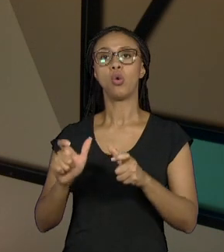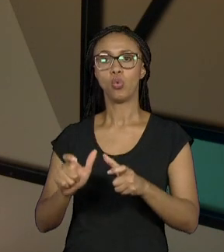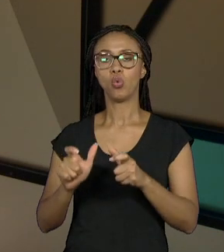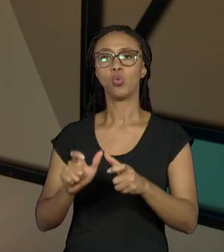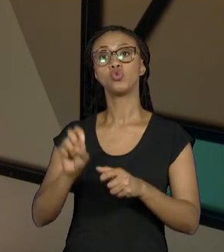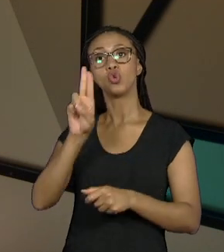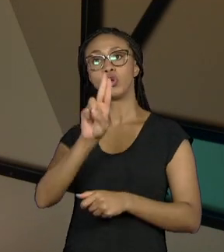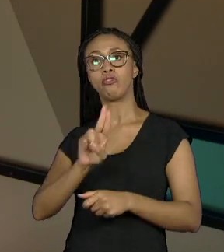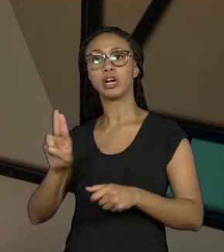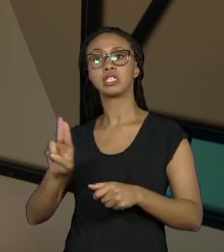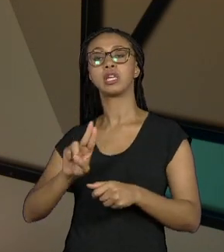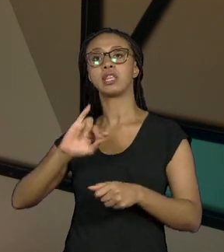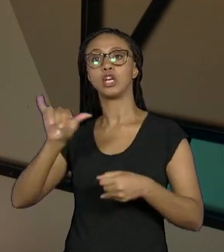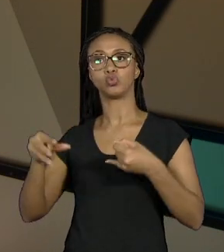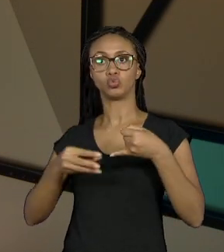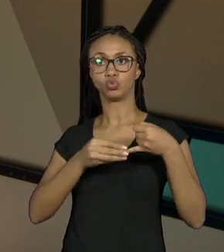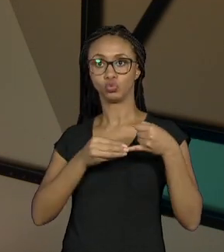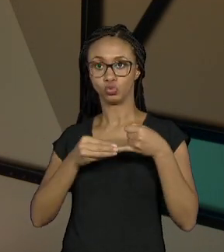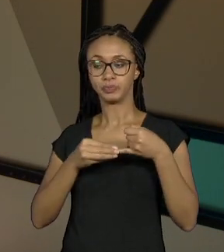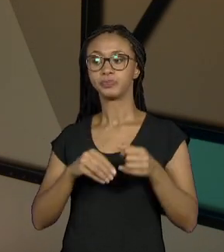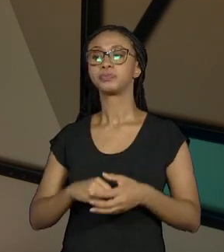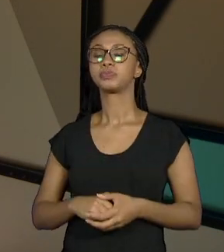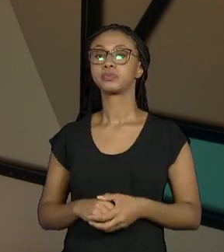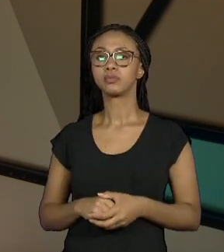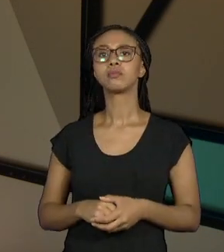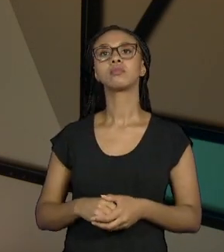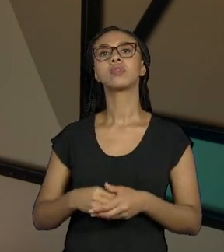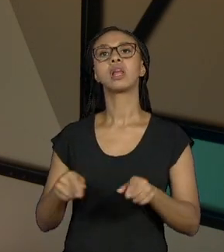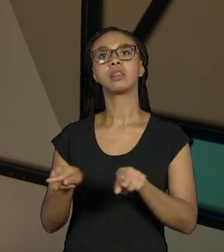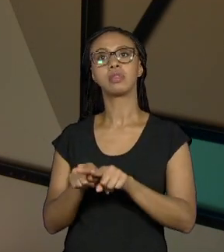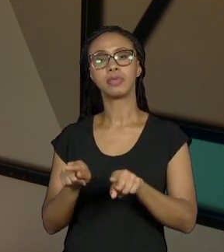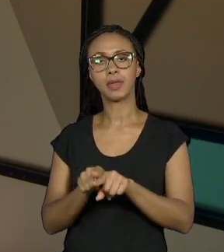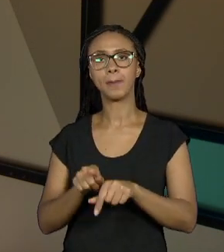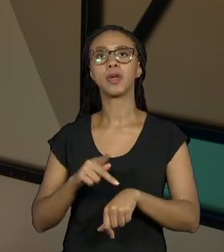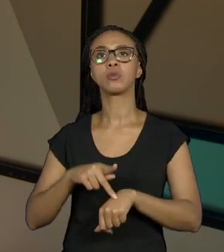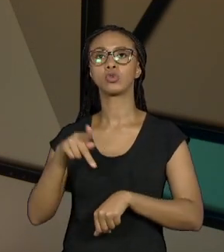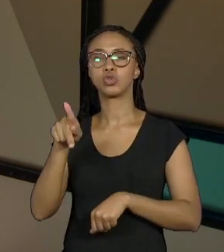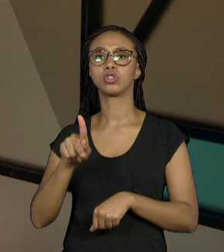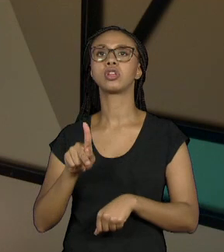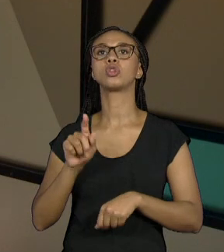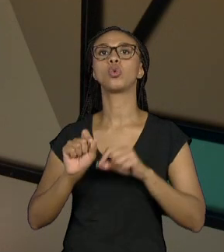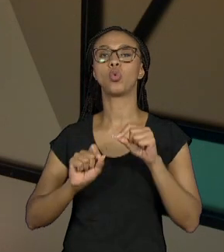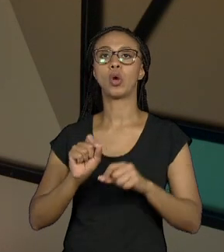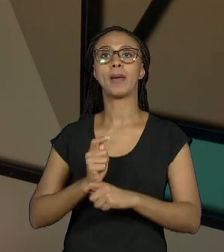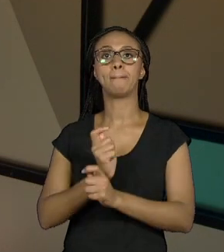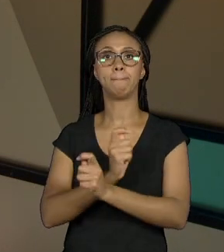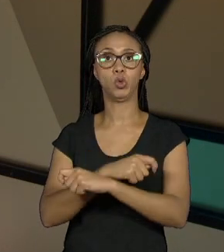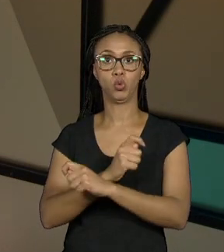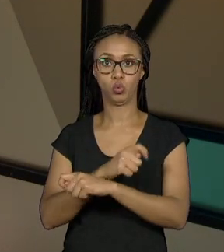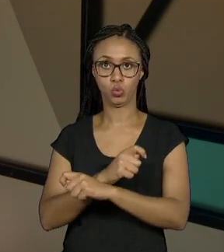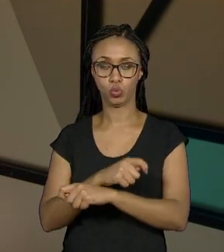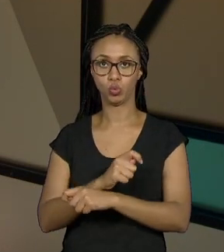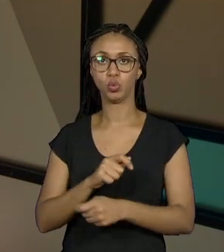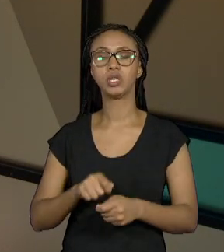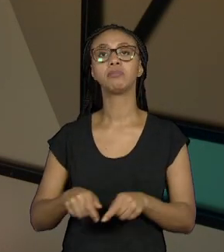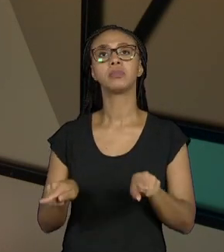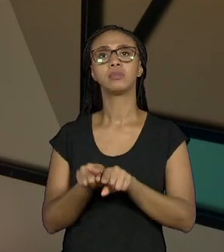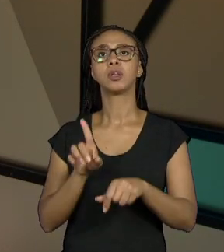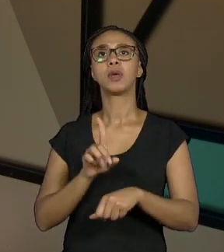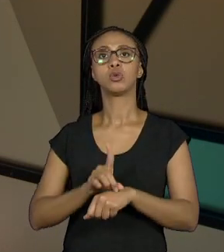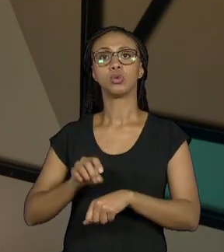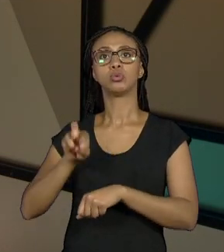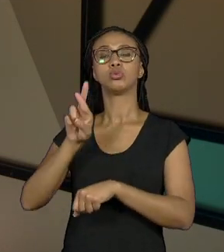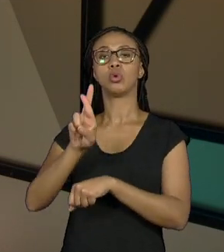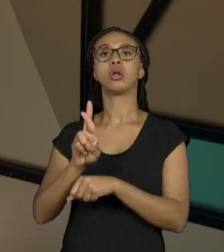Tadeu. Fiz mestrado em Administração pela Pontifícia Universidade Católica de São Paulo. Fiz doutorado em